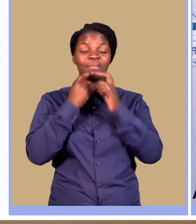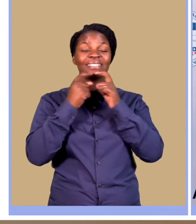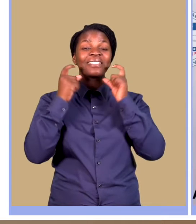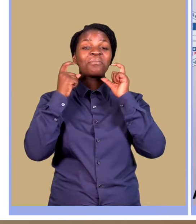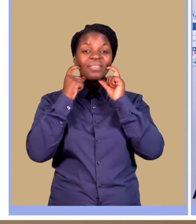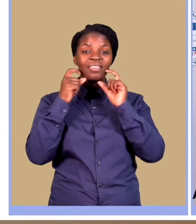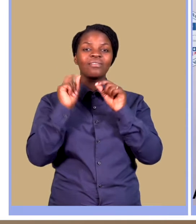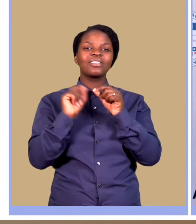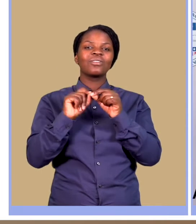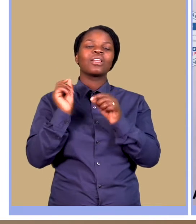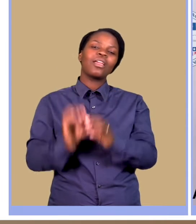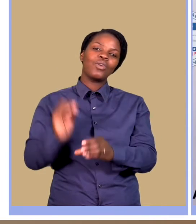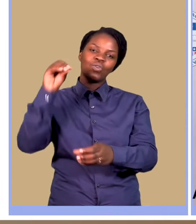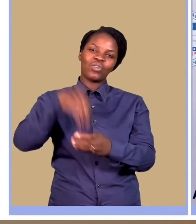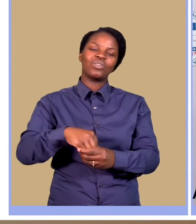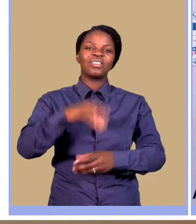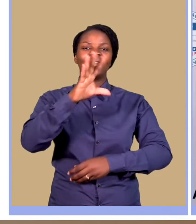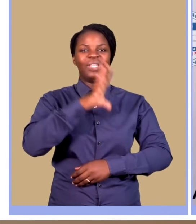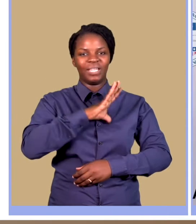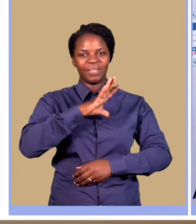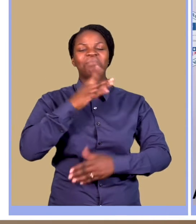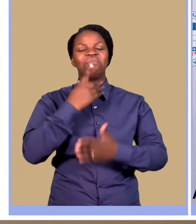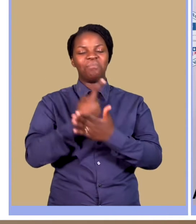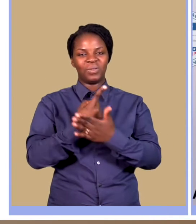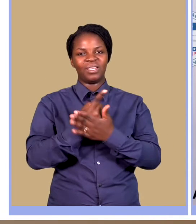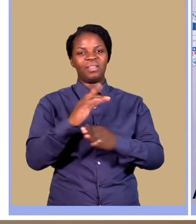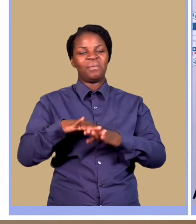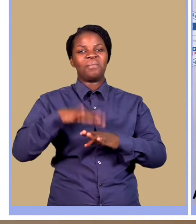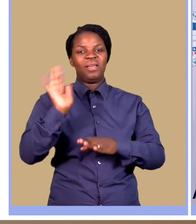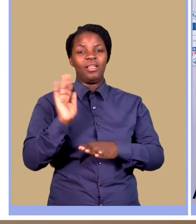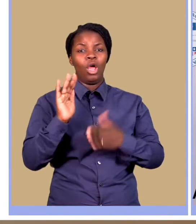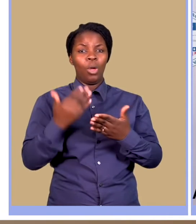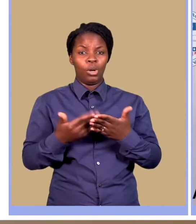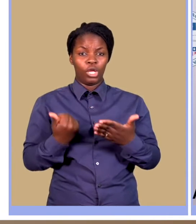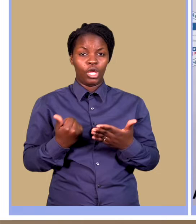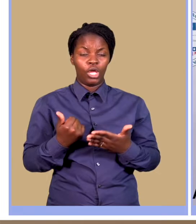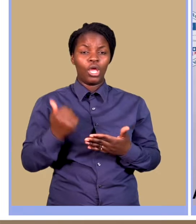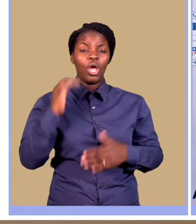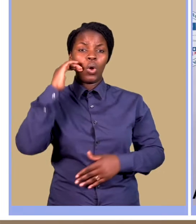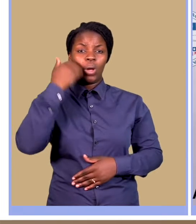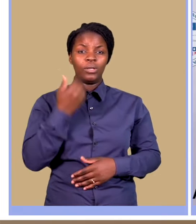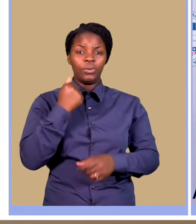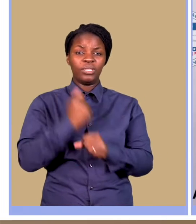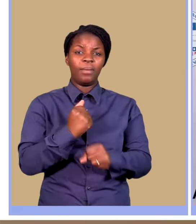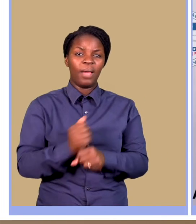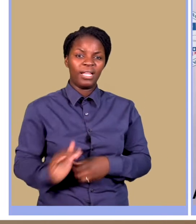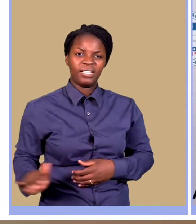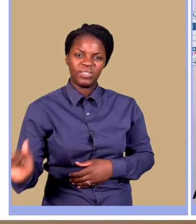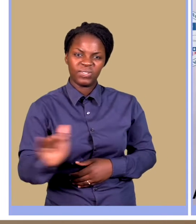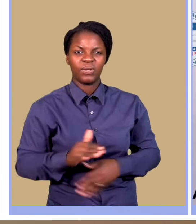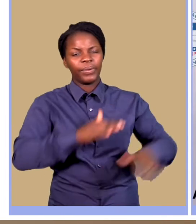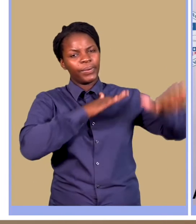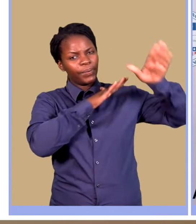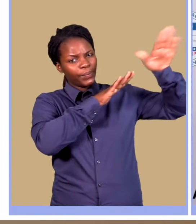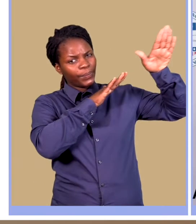importante, porque se trabalham nas zonas rurais, aqui nas zonas urbanas, devem trazer a